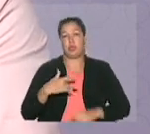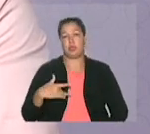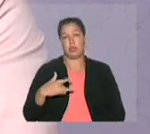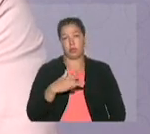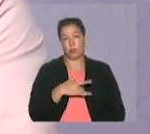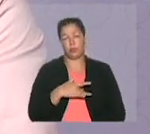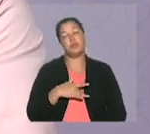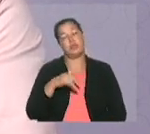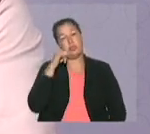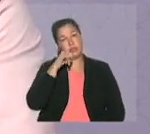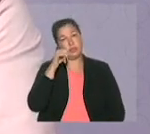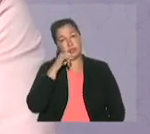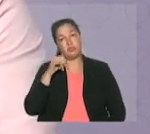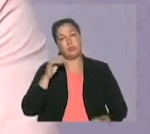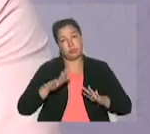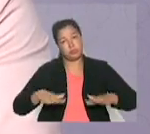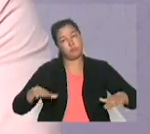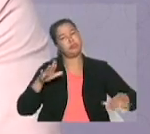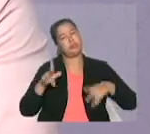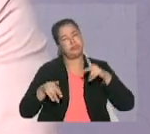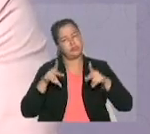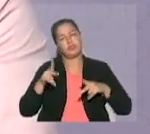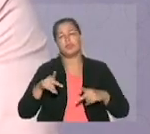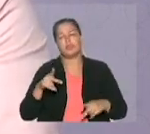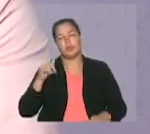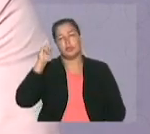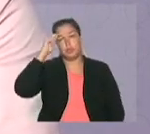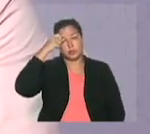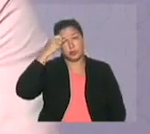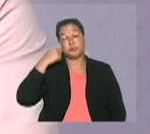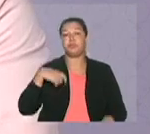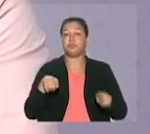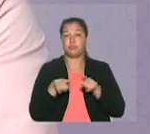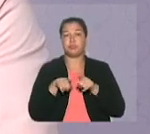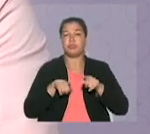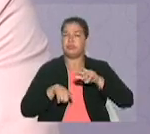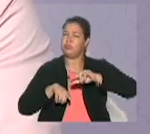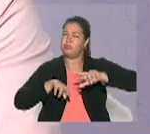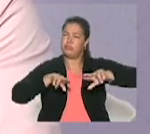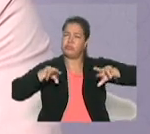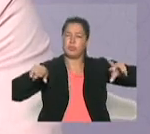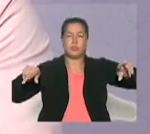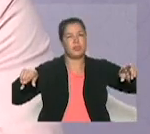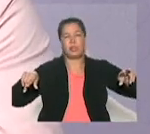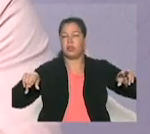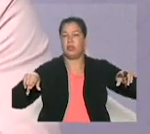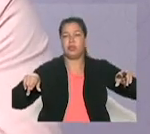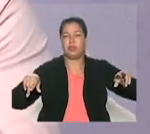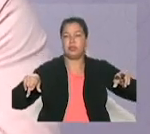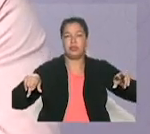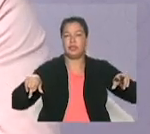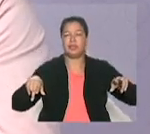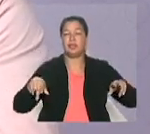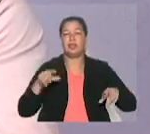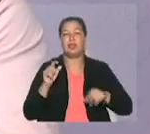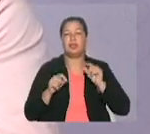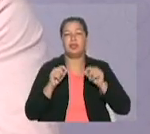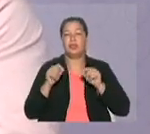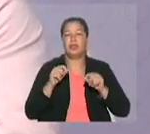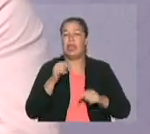favorecessem a saúde da população negra. Assim como várias e outros